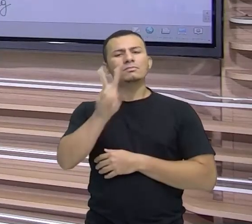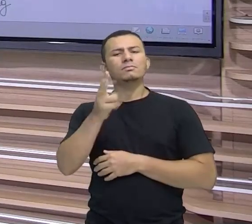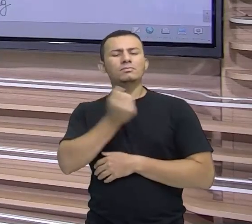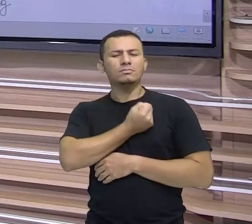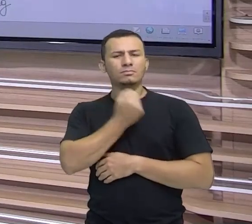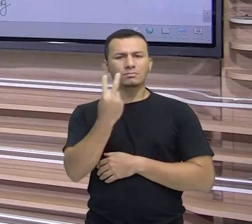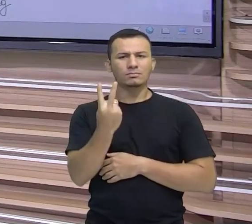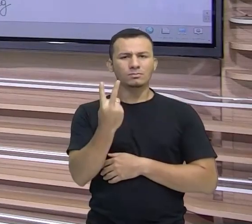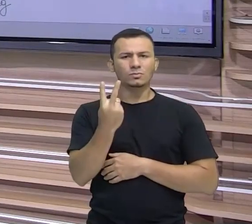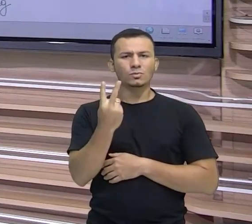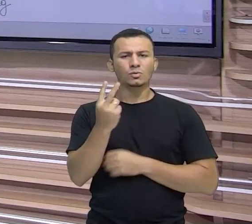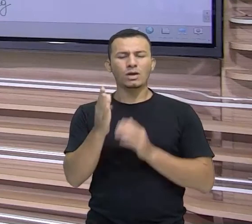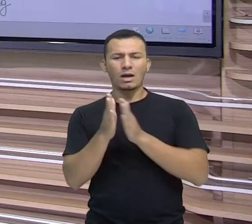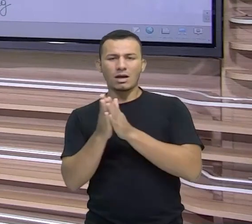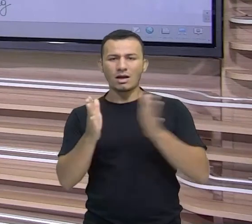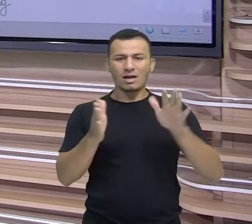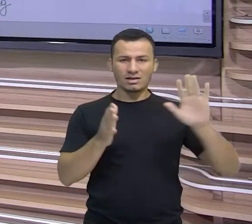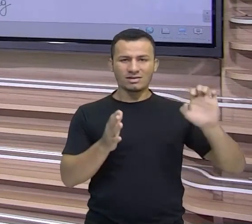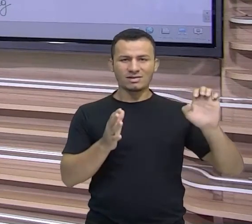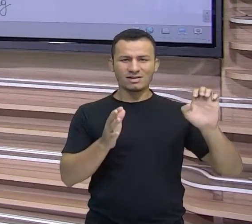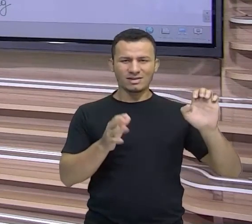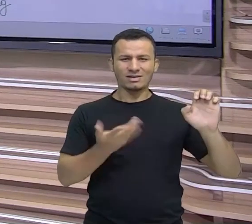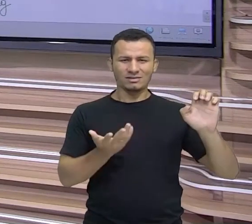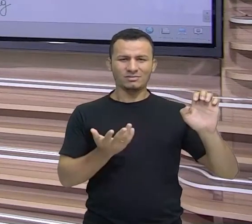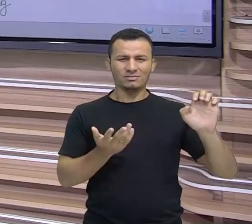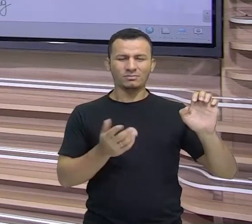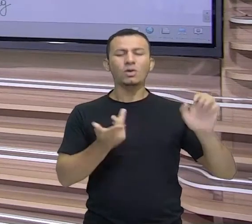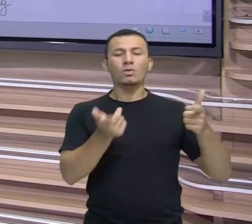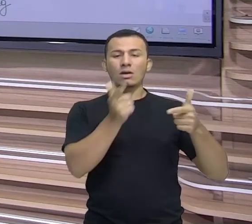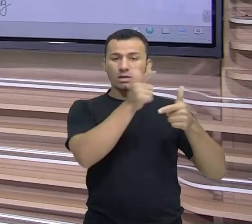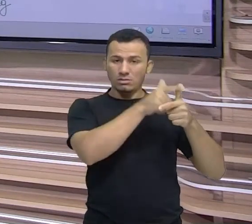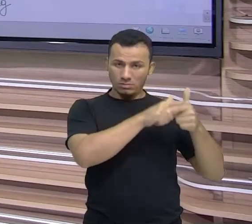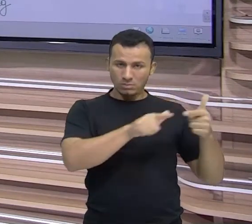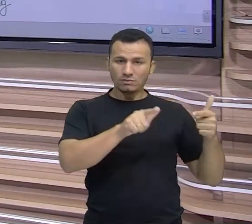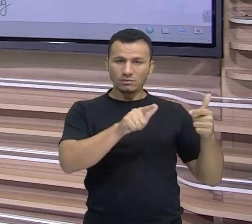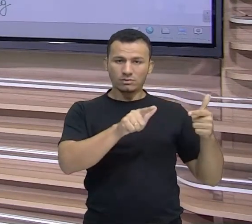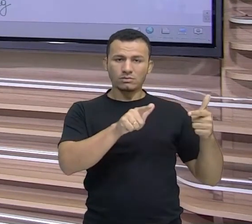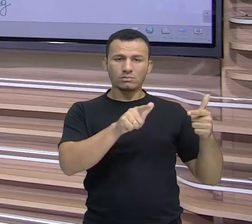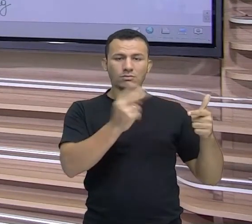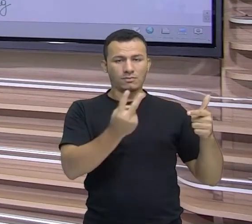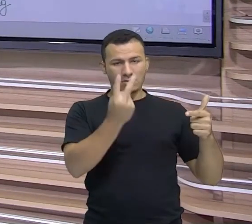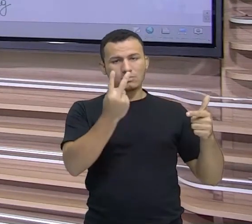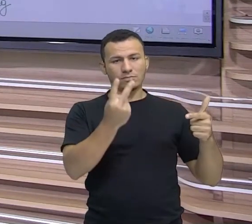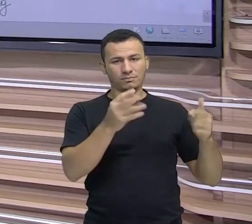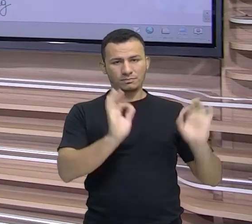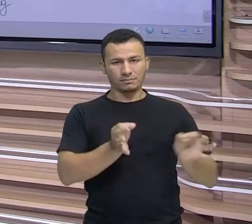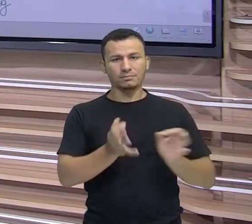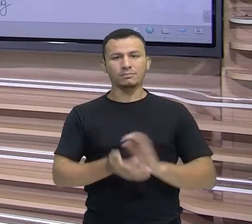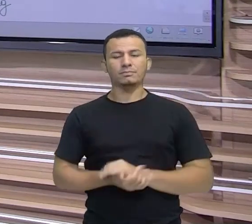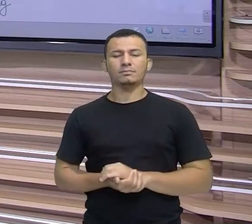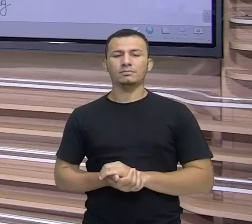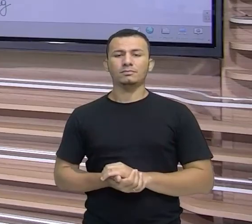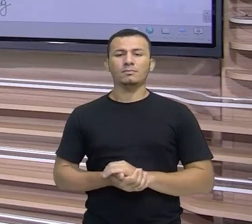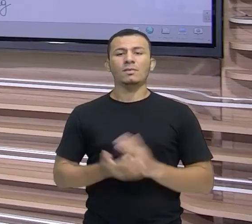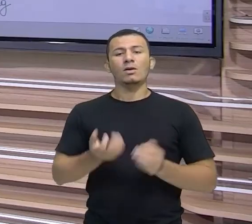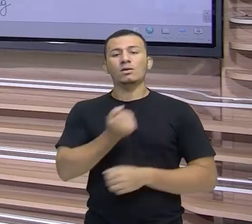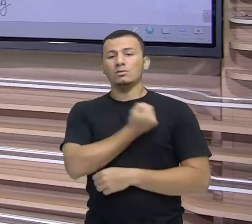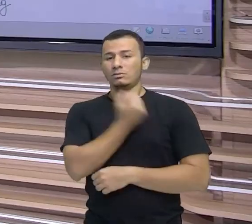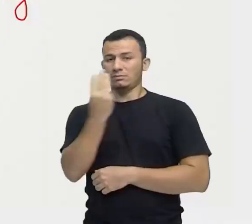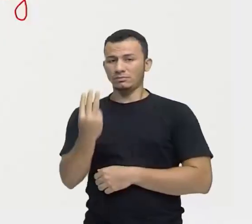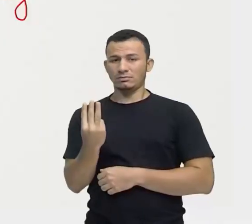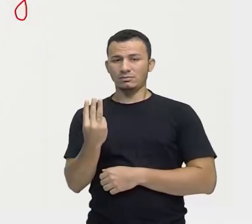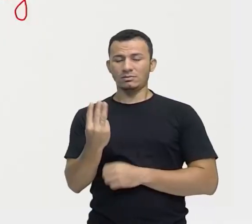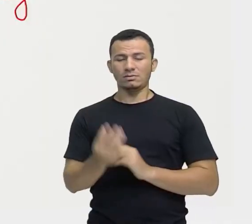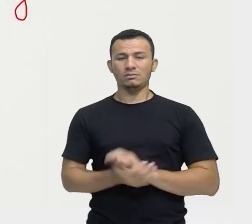que nós tivemos que andar o quê? Para a esquerda. E nesse caso, nós fazemos o quê? Nós dividimos o valor, tá certo? Vamos ao problema número